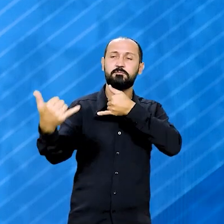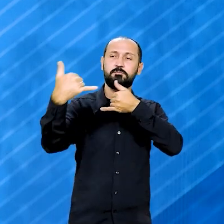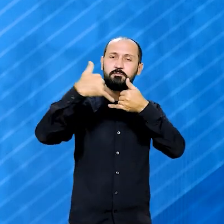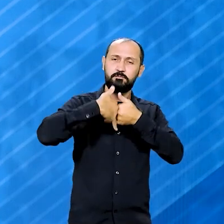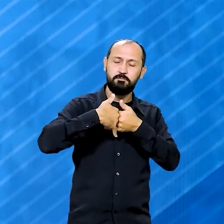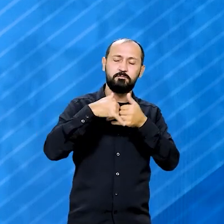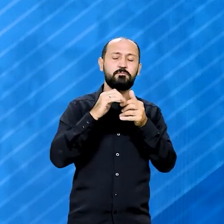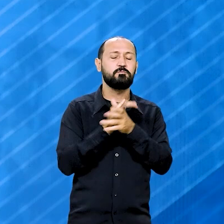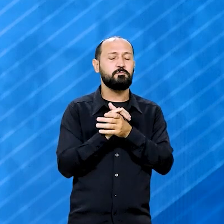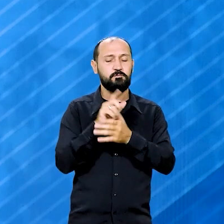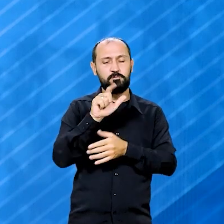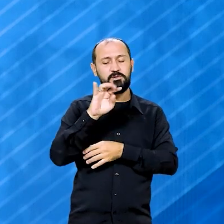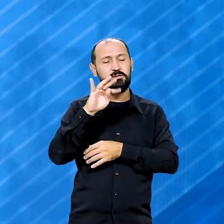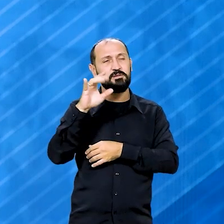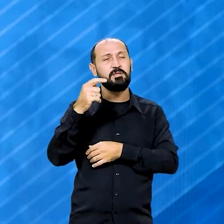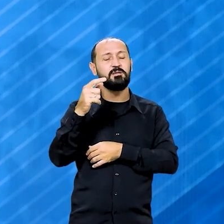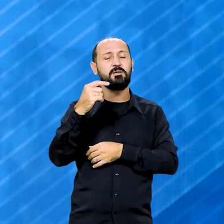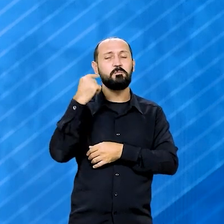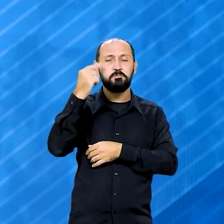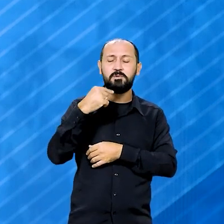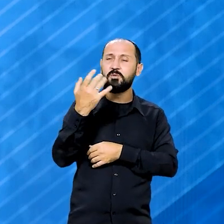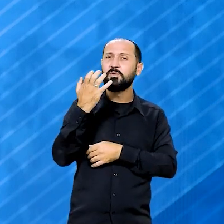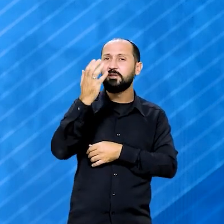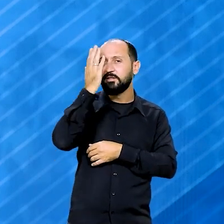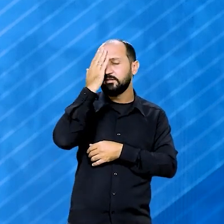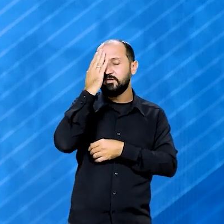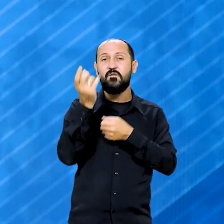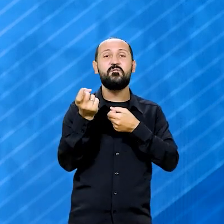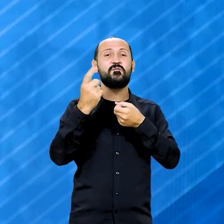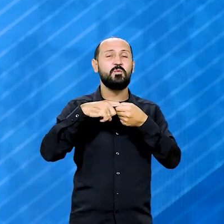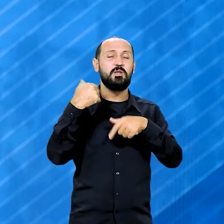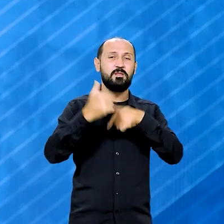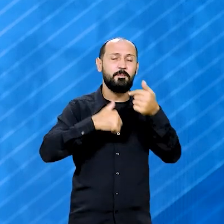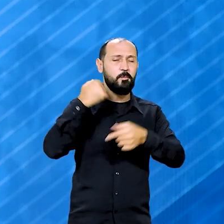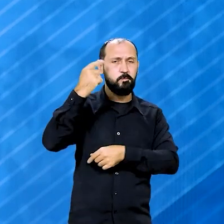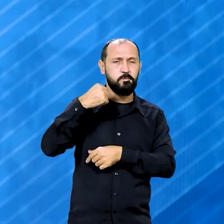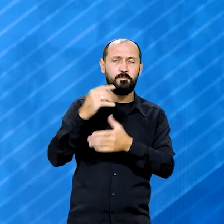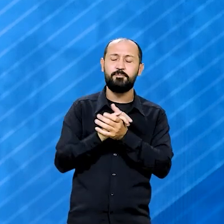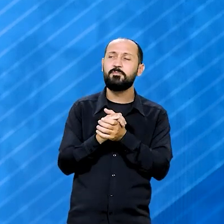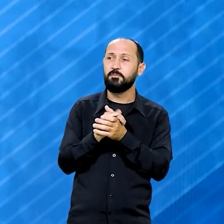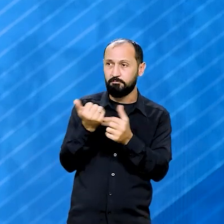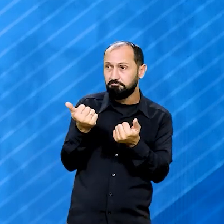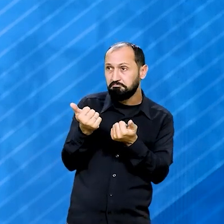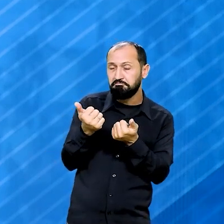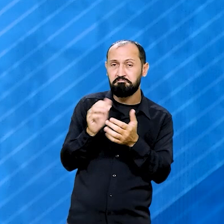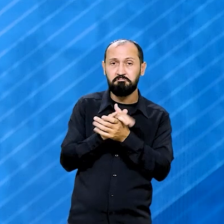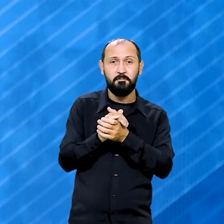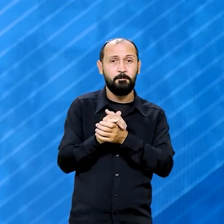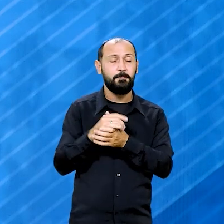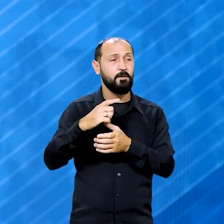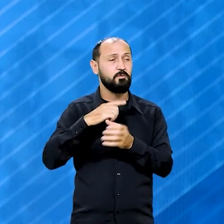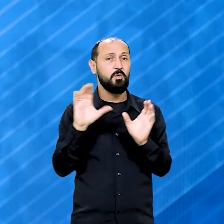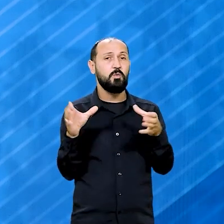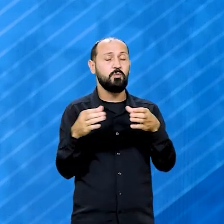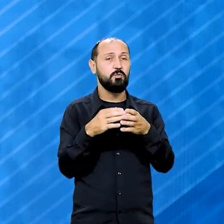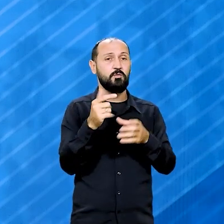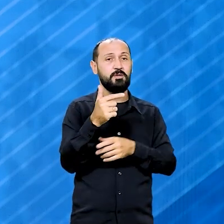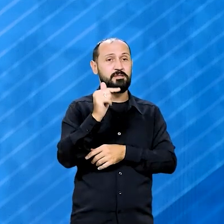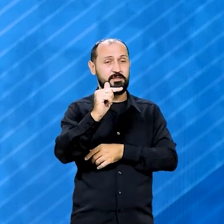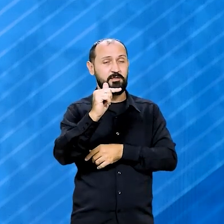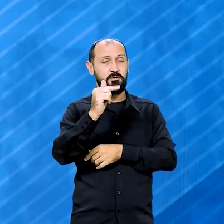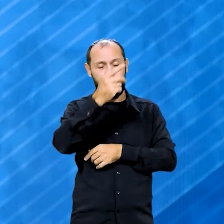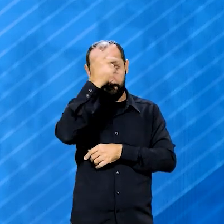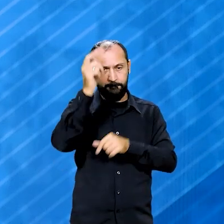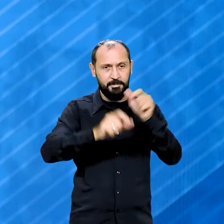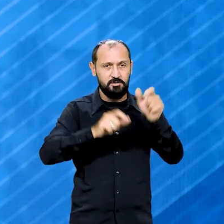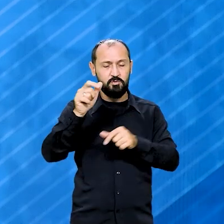licitação. Ele ligou para mim, falou, inclusive do LITEC, falou, doutor, eu gostaria de voltar a advogar. Eu falei assim, pois não, doutor, eu tenho